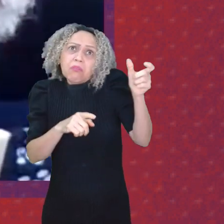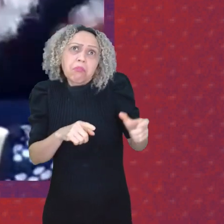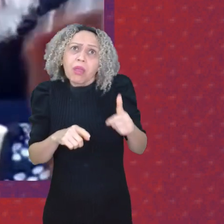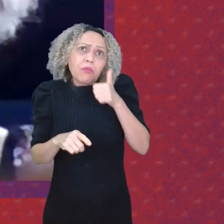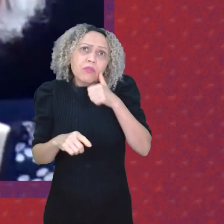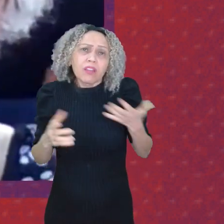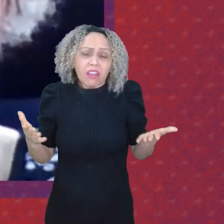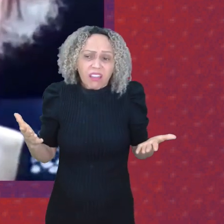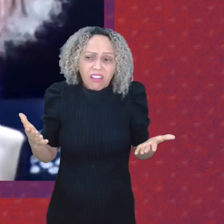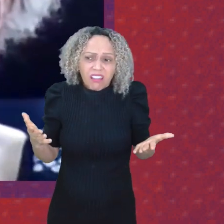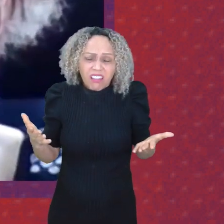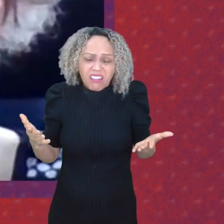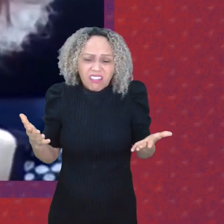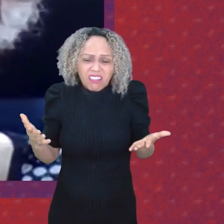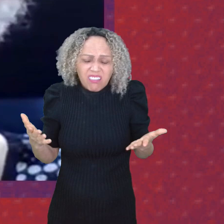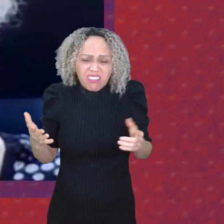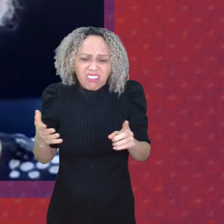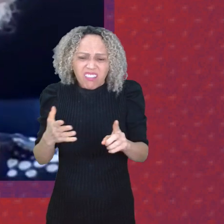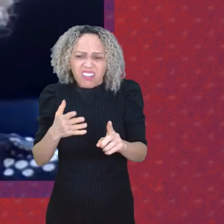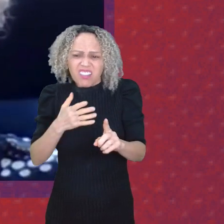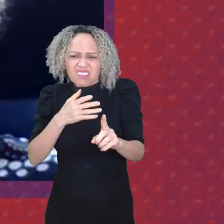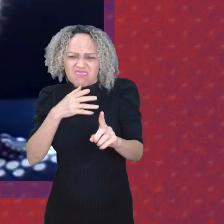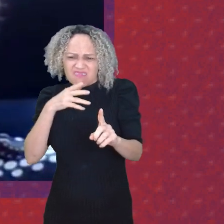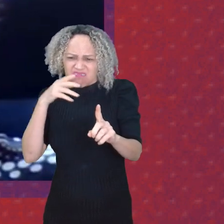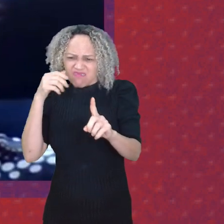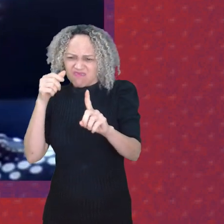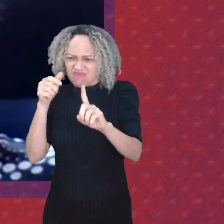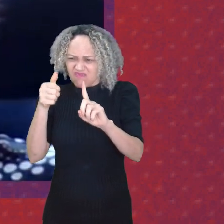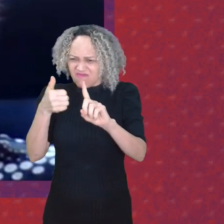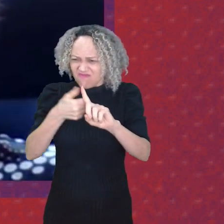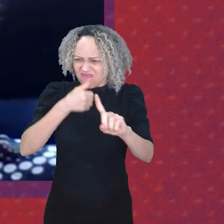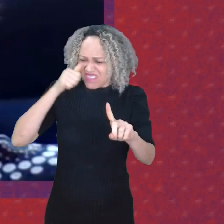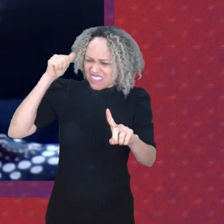é uma epidemia no Brasil.